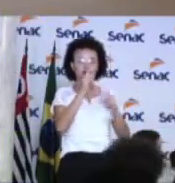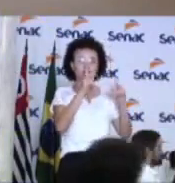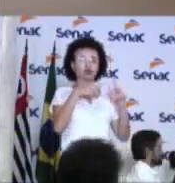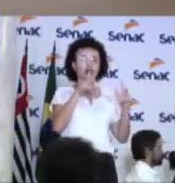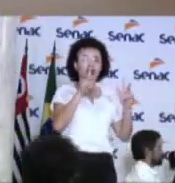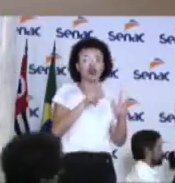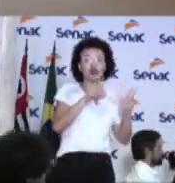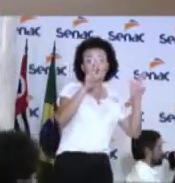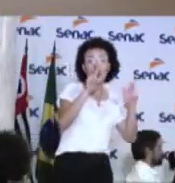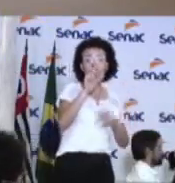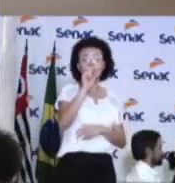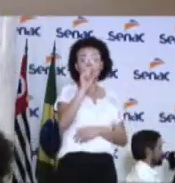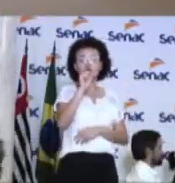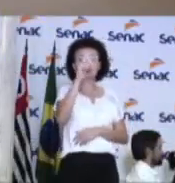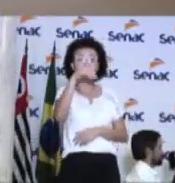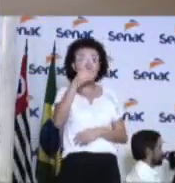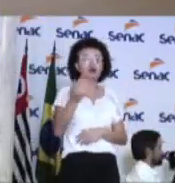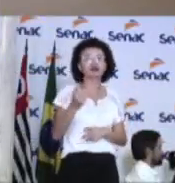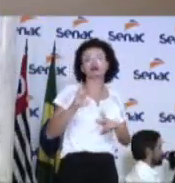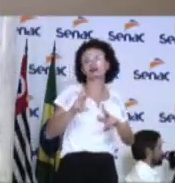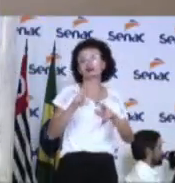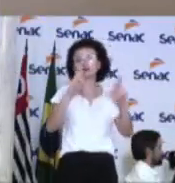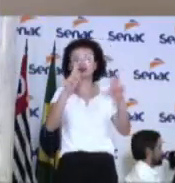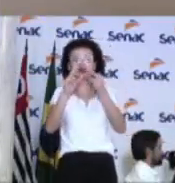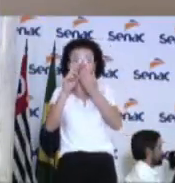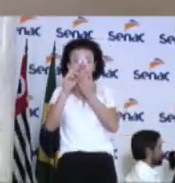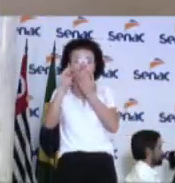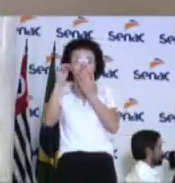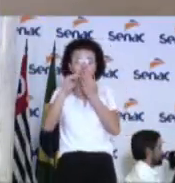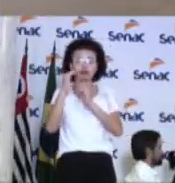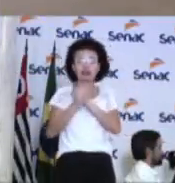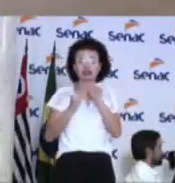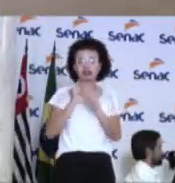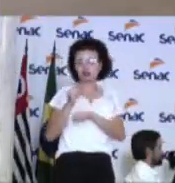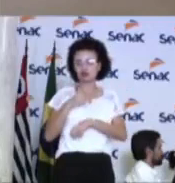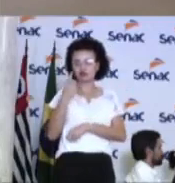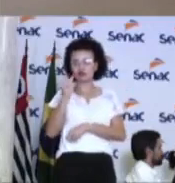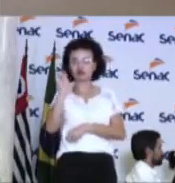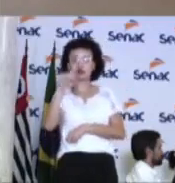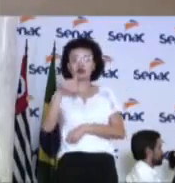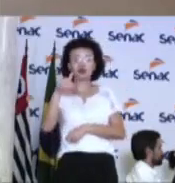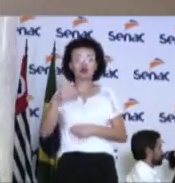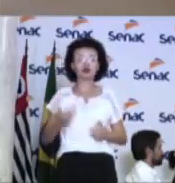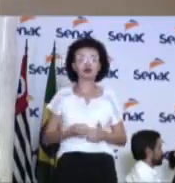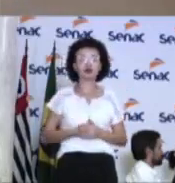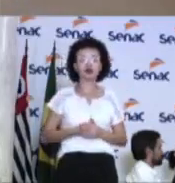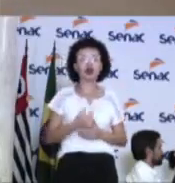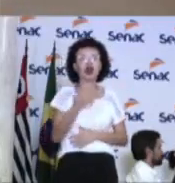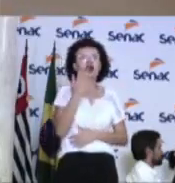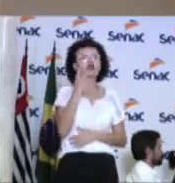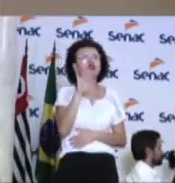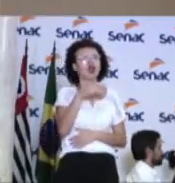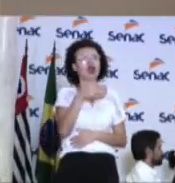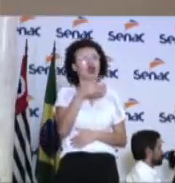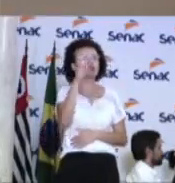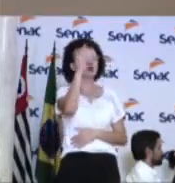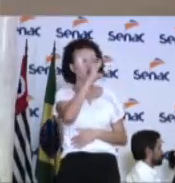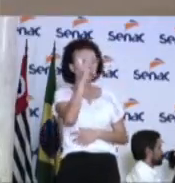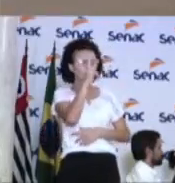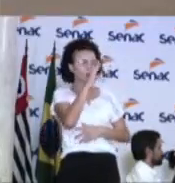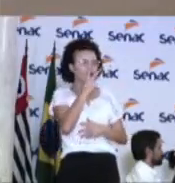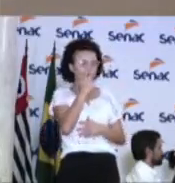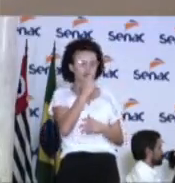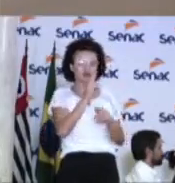de 8 minutos, curtas de 18 minutos, e já é acho que a sexta história que a gente